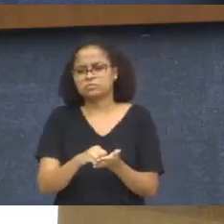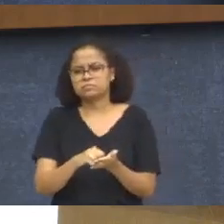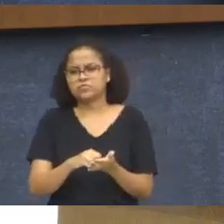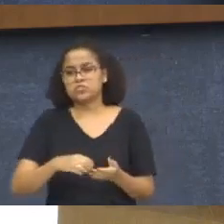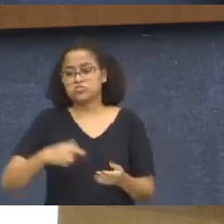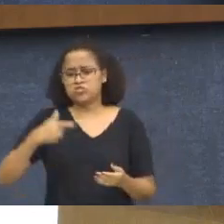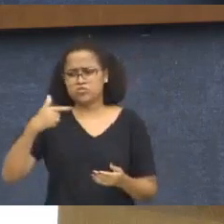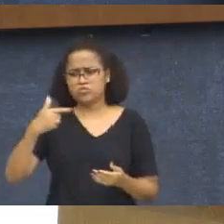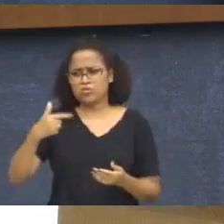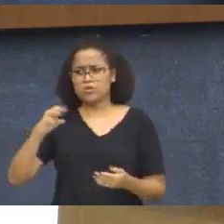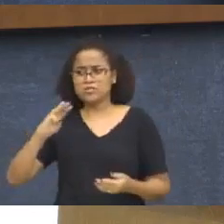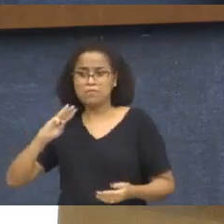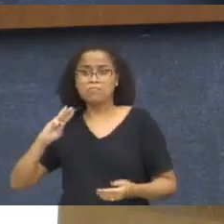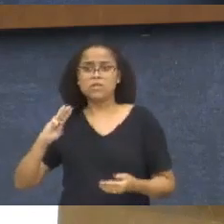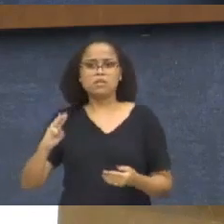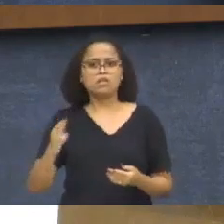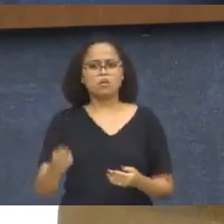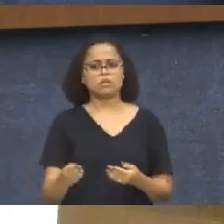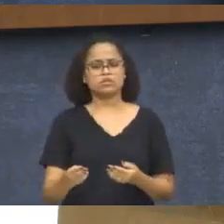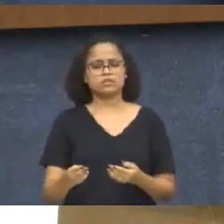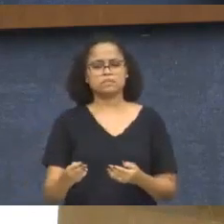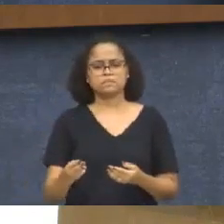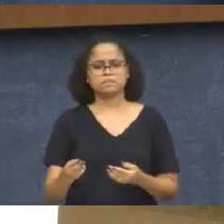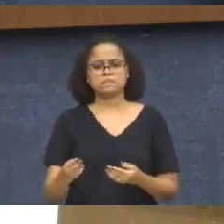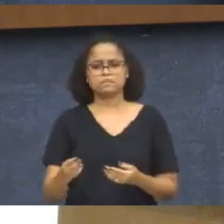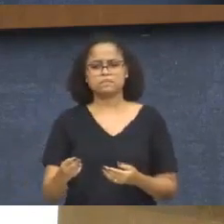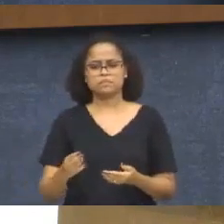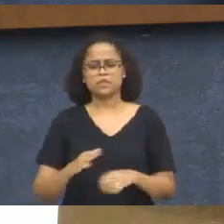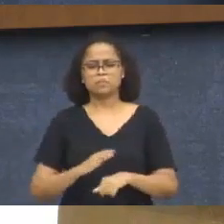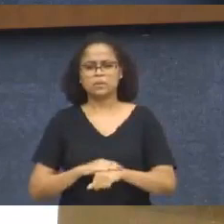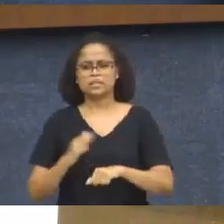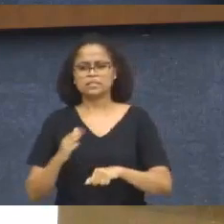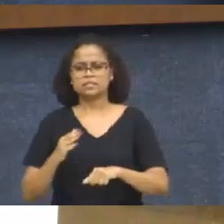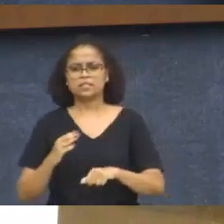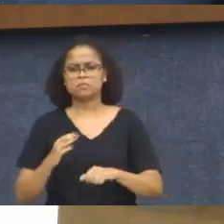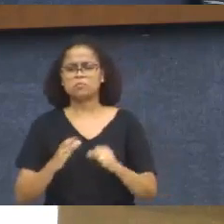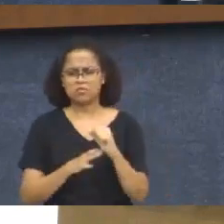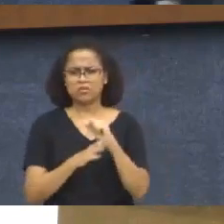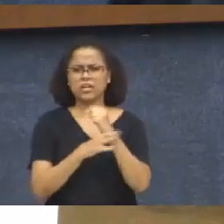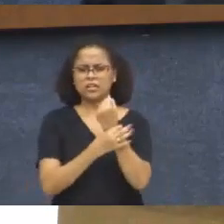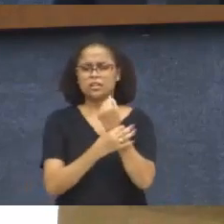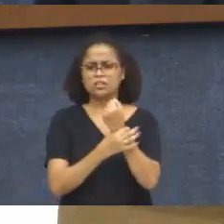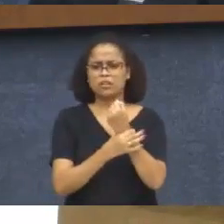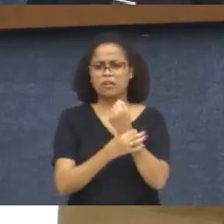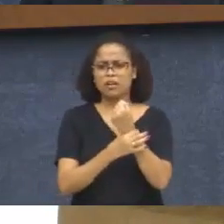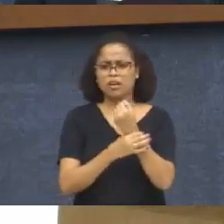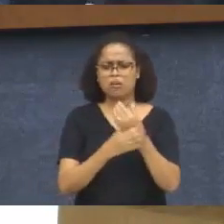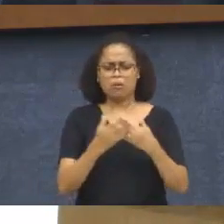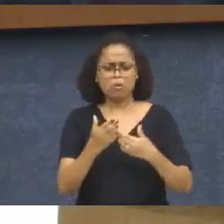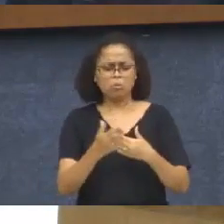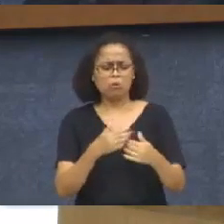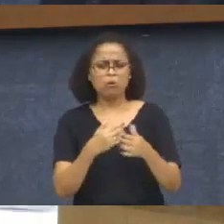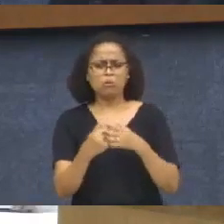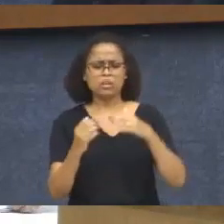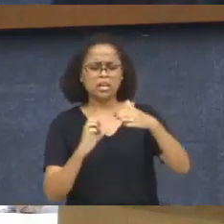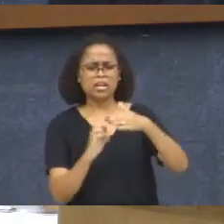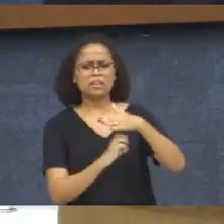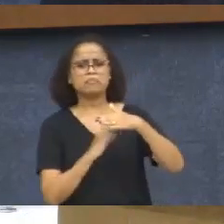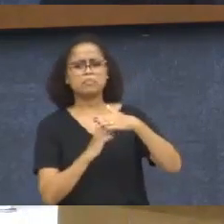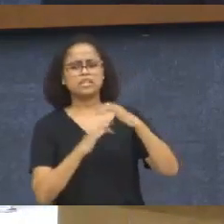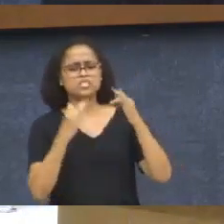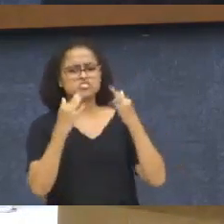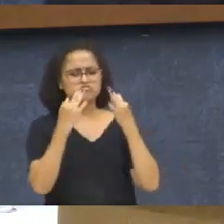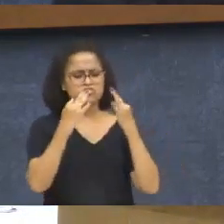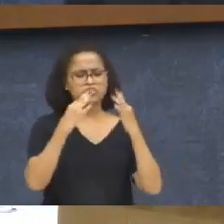R$2.785.000. Mas uma coisa eu garanto, se qualquer uma empresa de tecnologia colocar uma advertência na